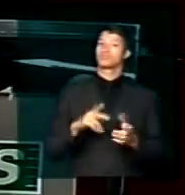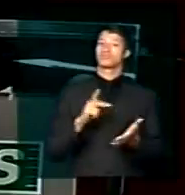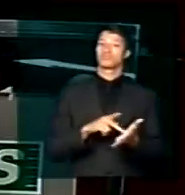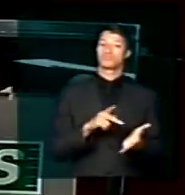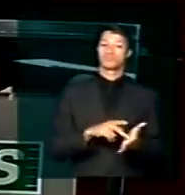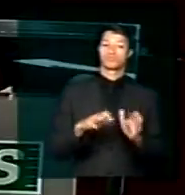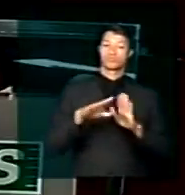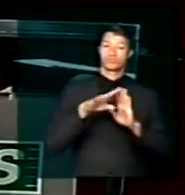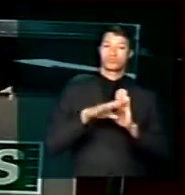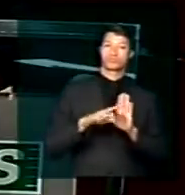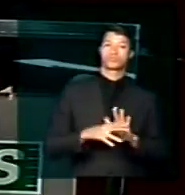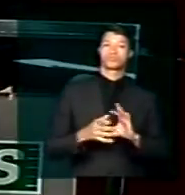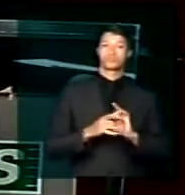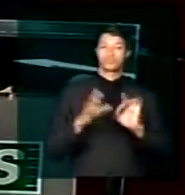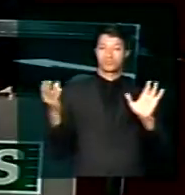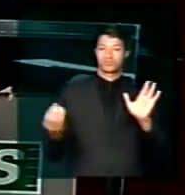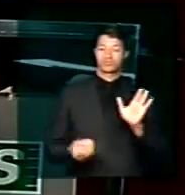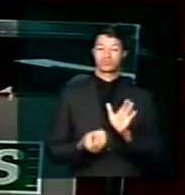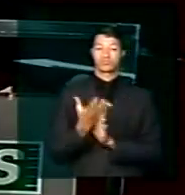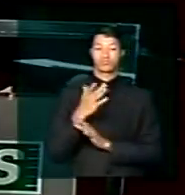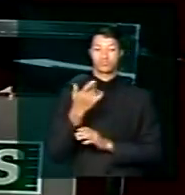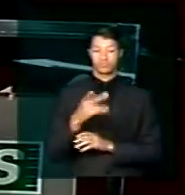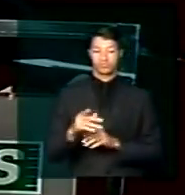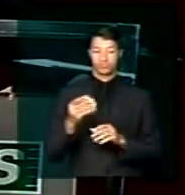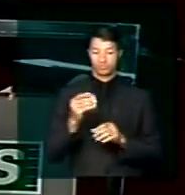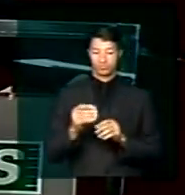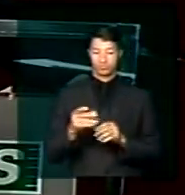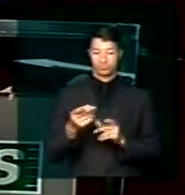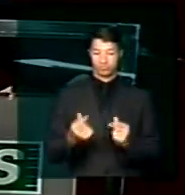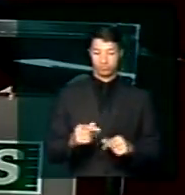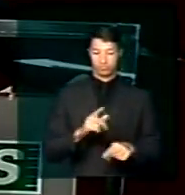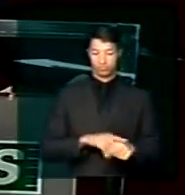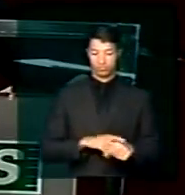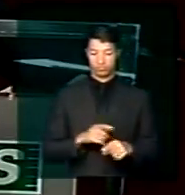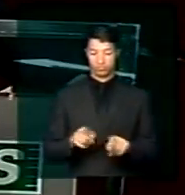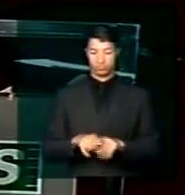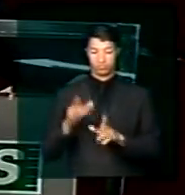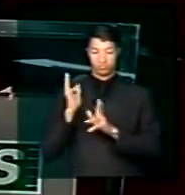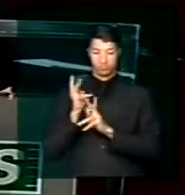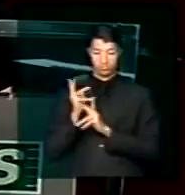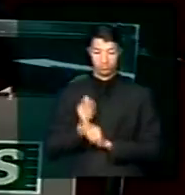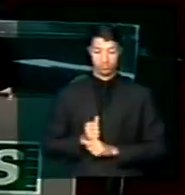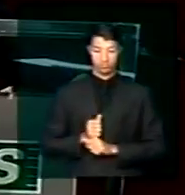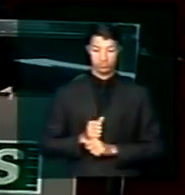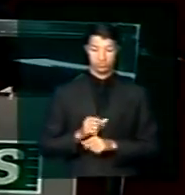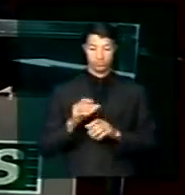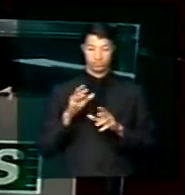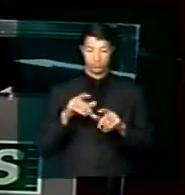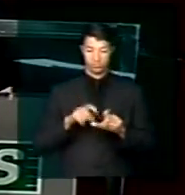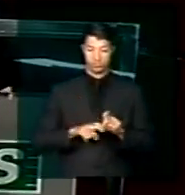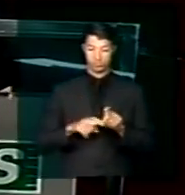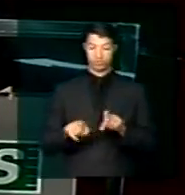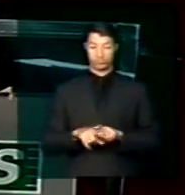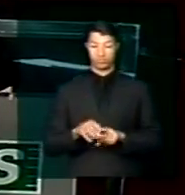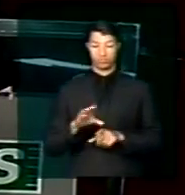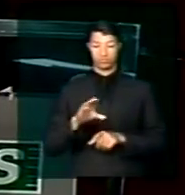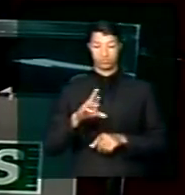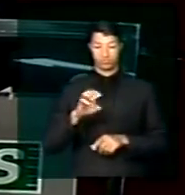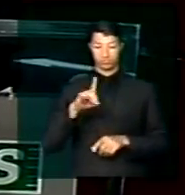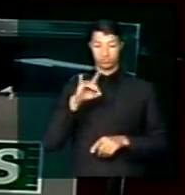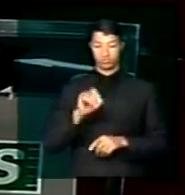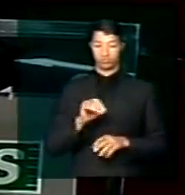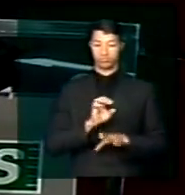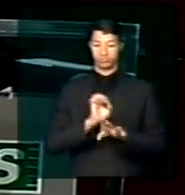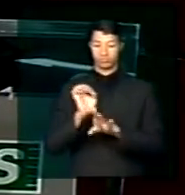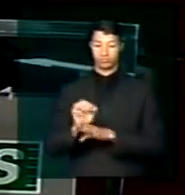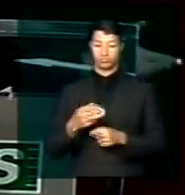ser programas que permitam a sua implantação e o seu custeio ao longo do tempo, e a revisão das dívidas e dos créditos estaduais